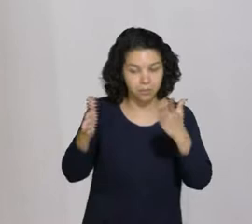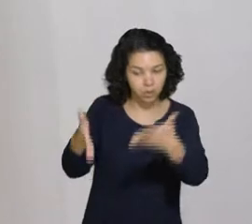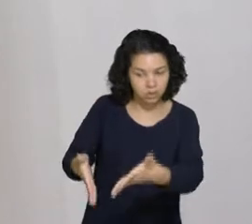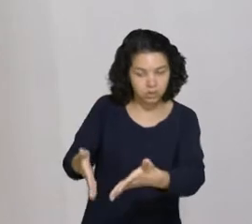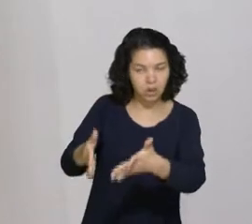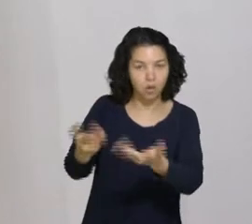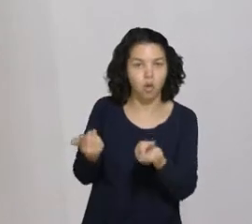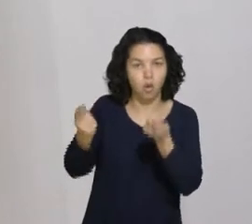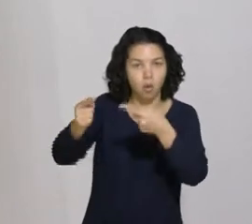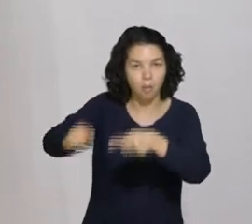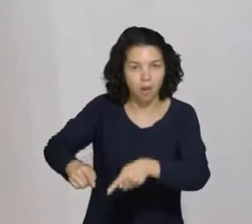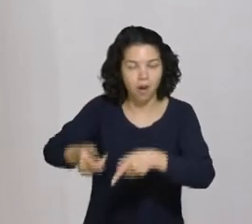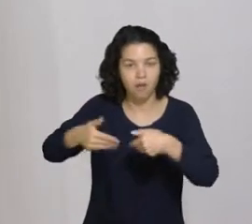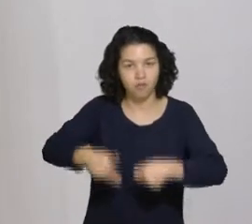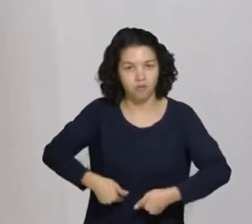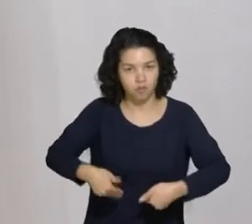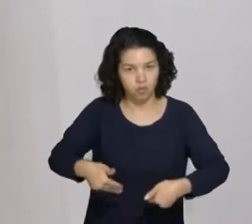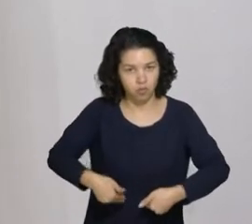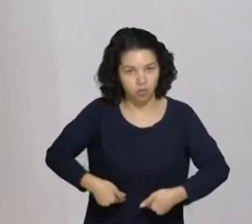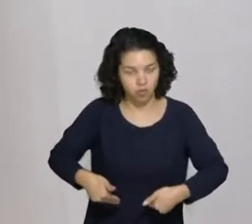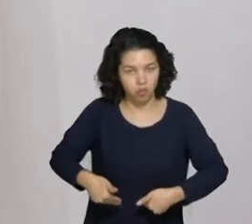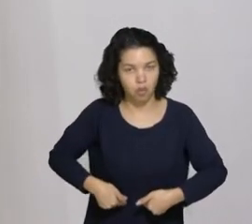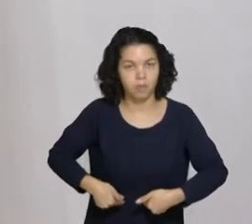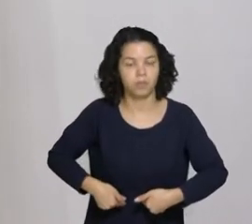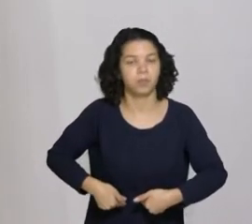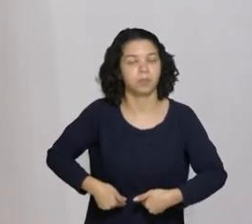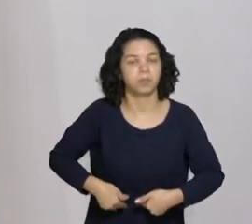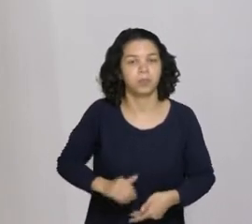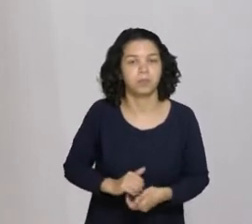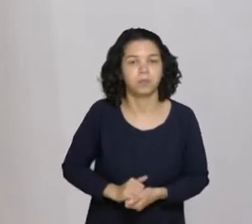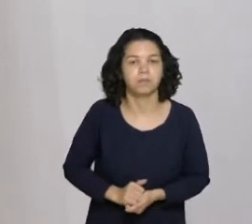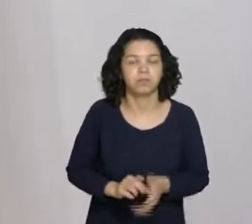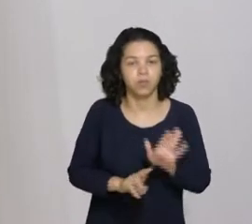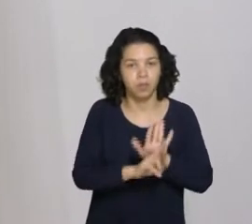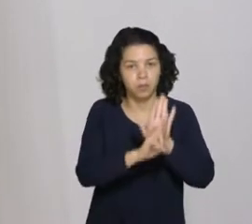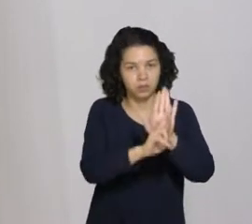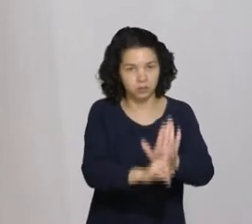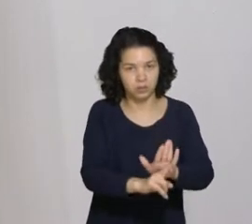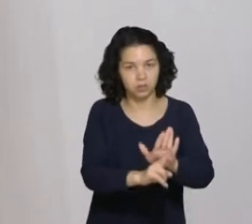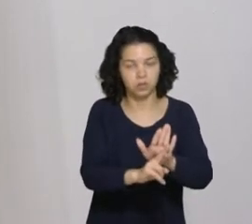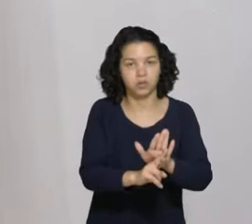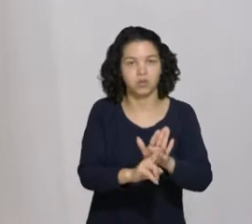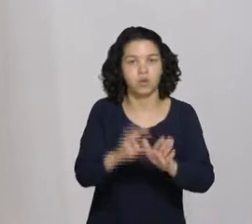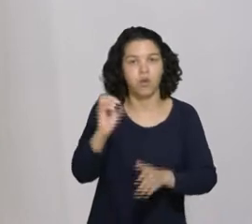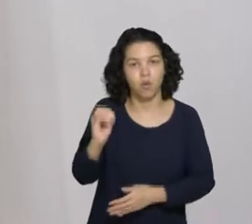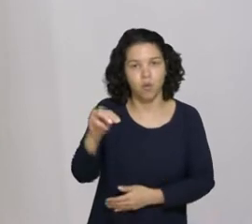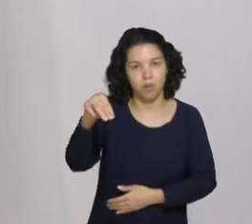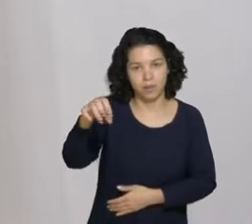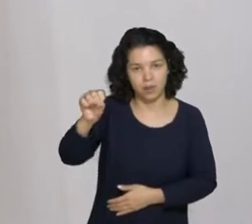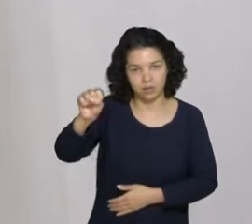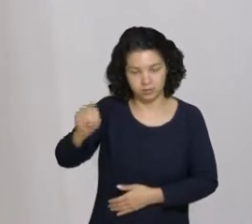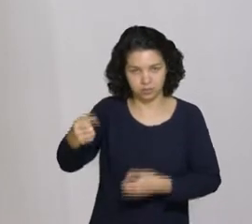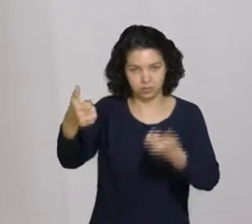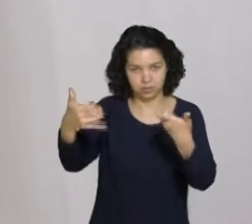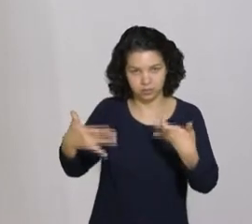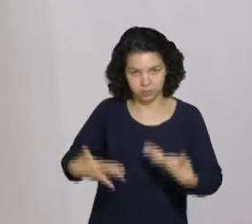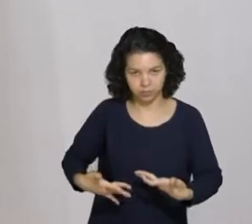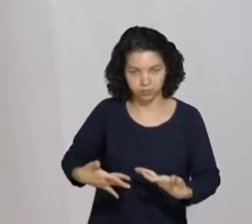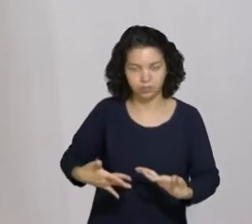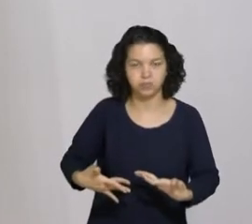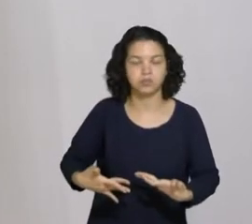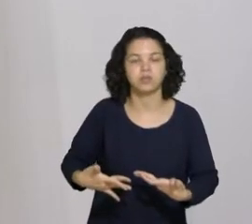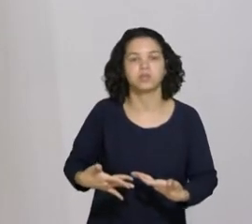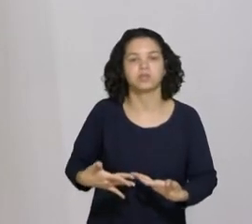combate à fome conforme o próprio representante da Organização das Nações Unidas para